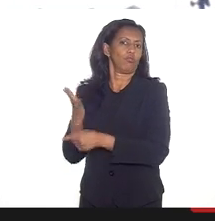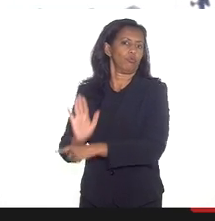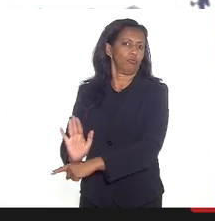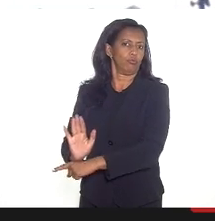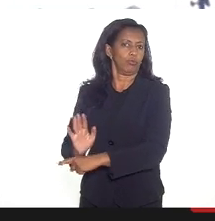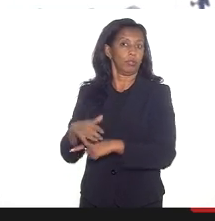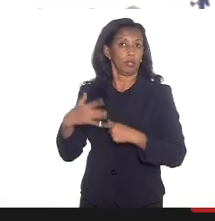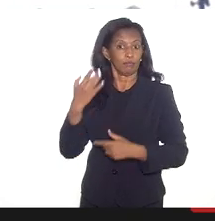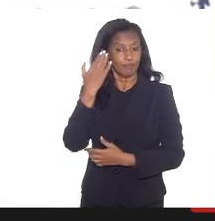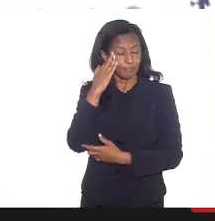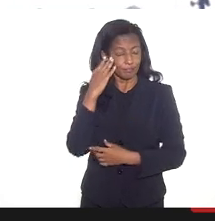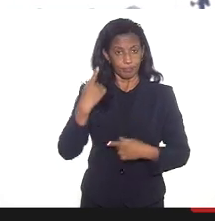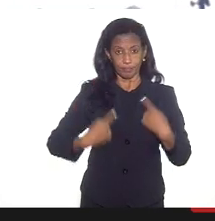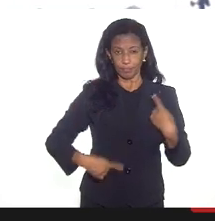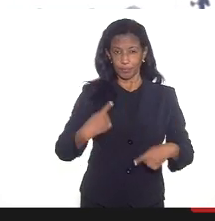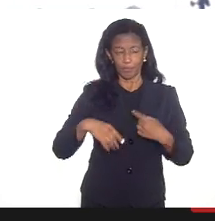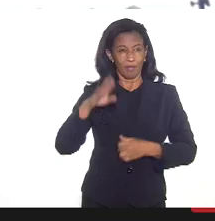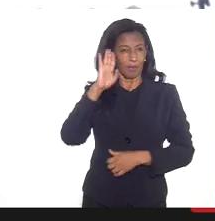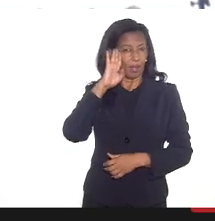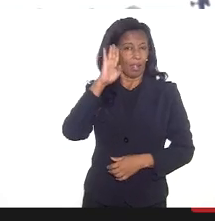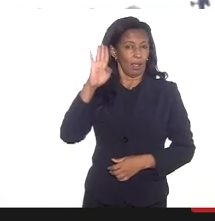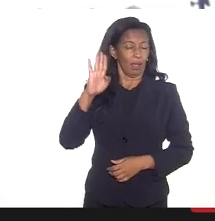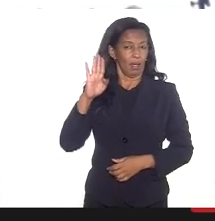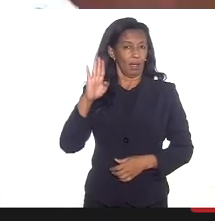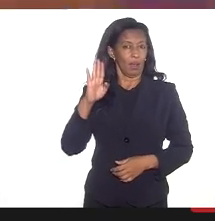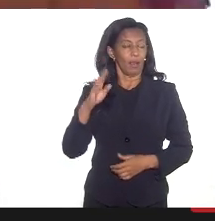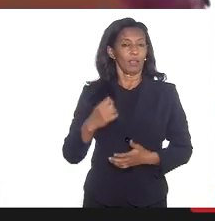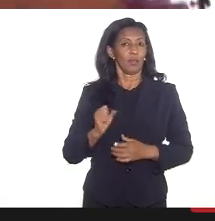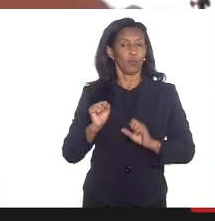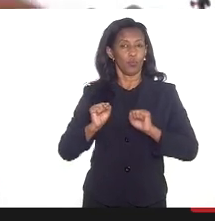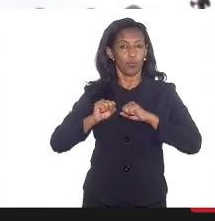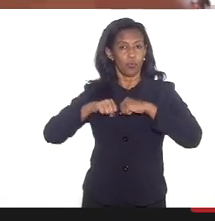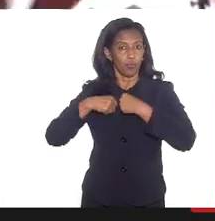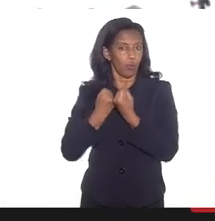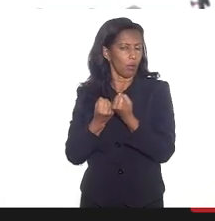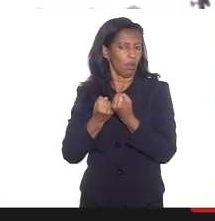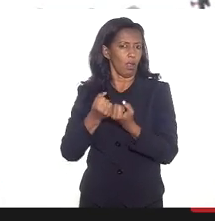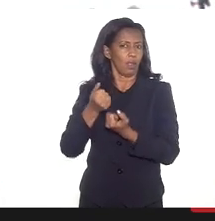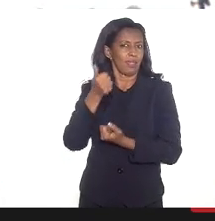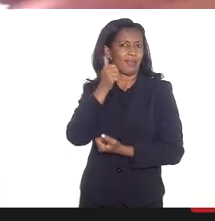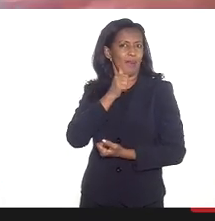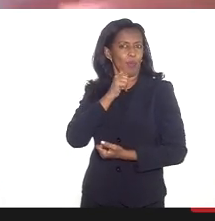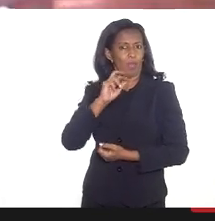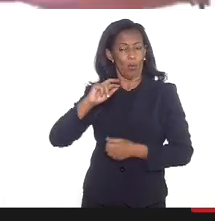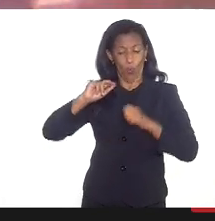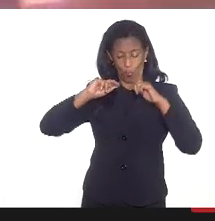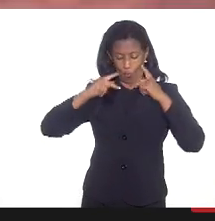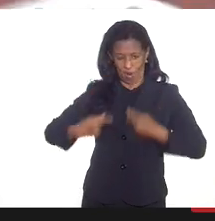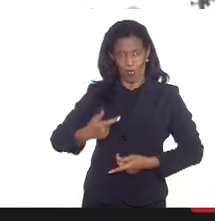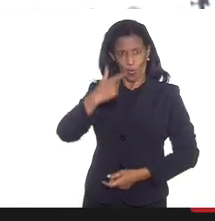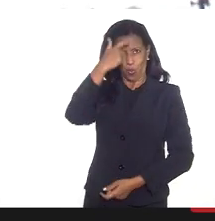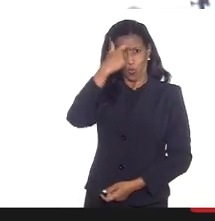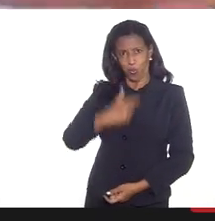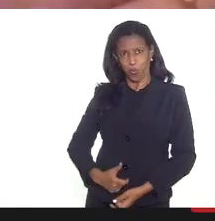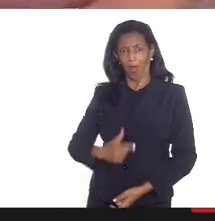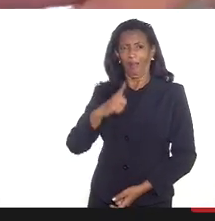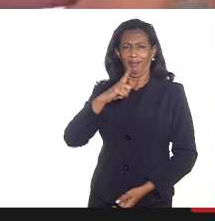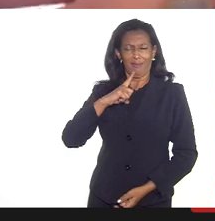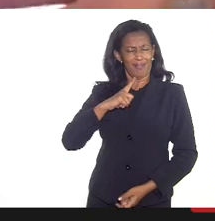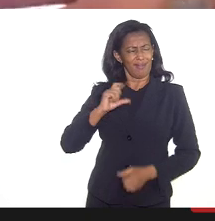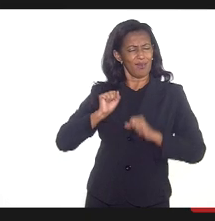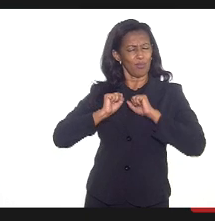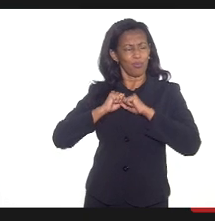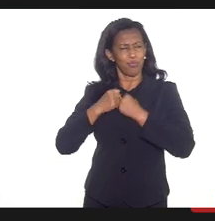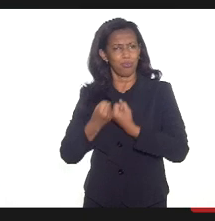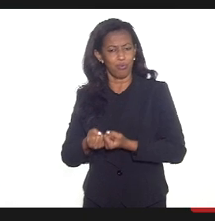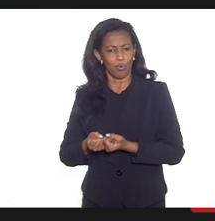como política pública prioritária que o fortalecimento da mulher enquanto ser humano, né, que tem as suas